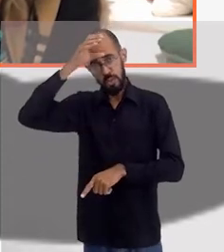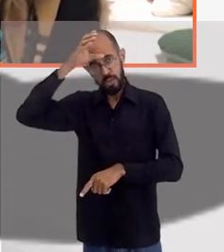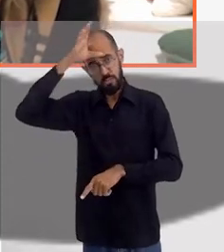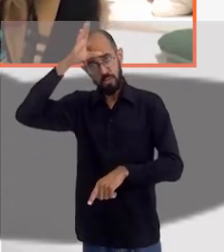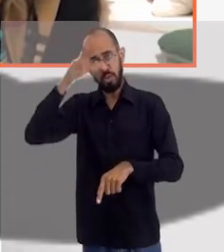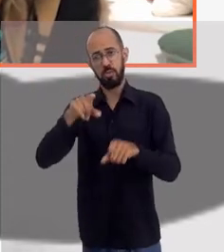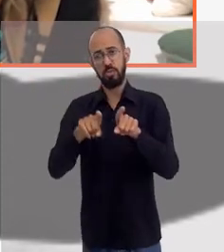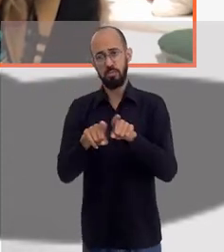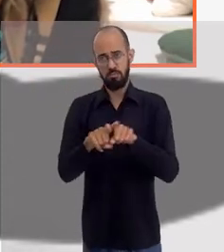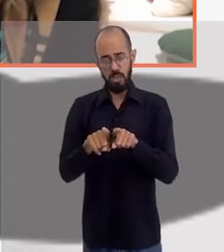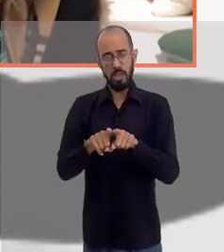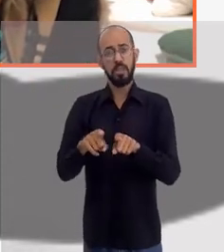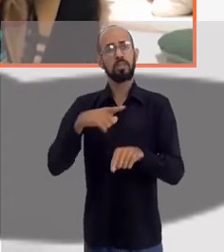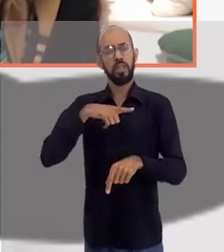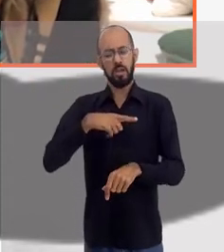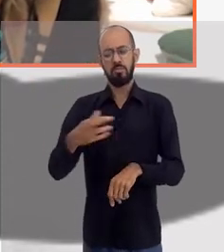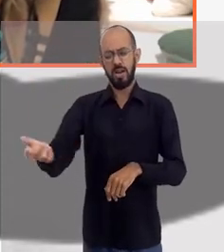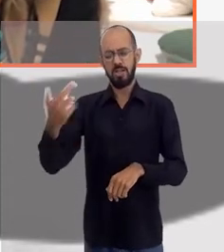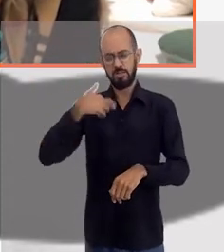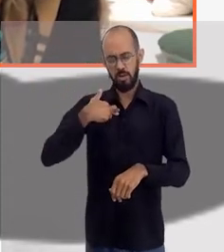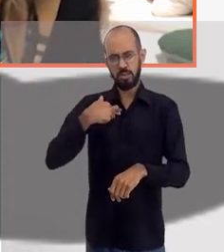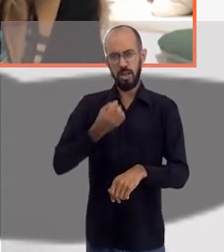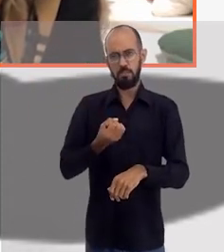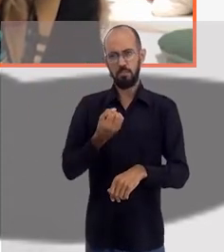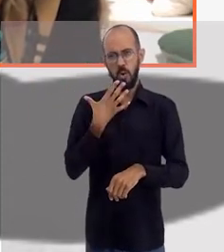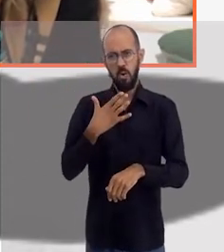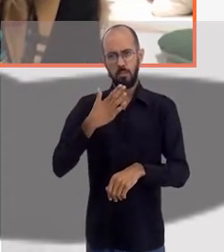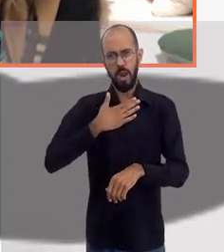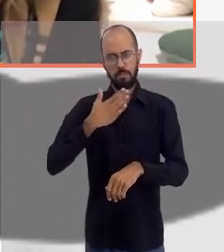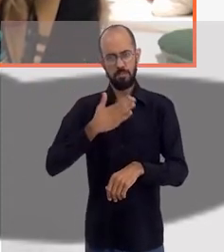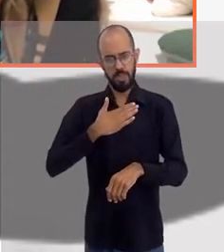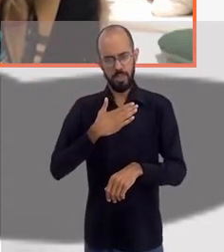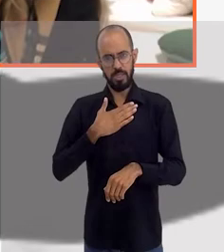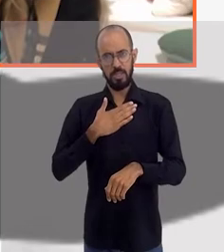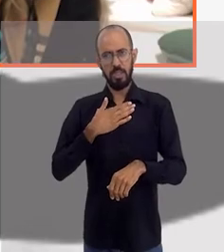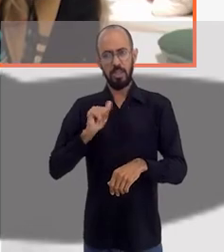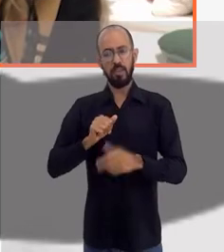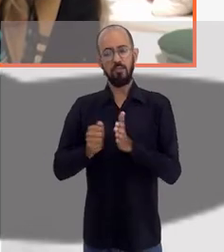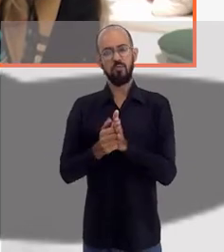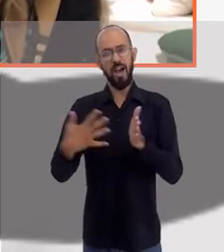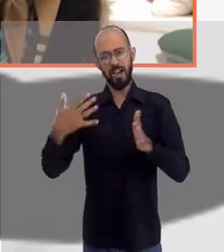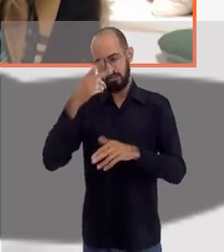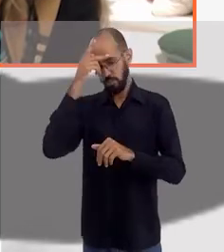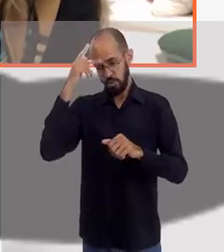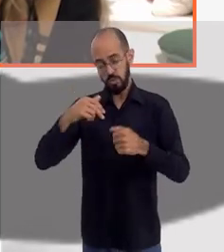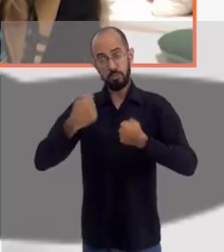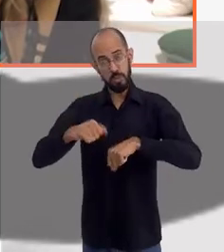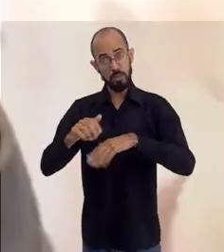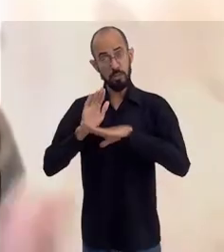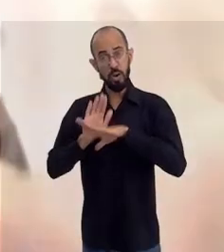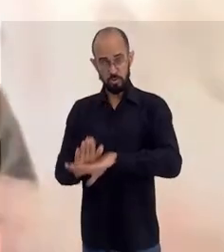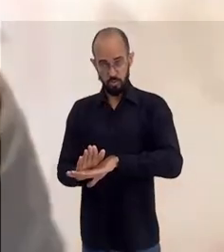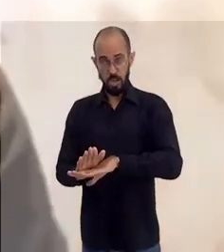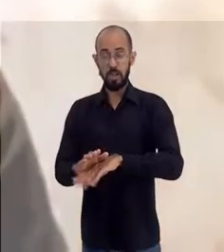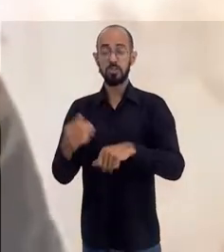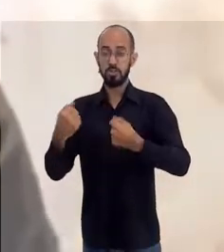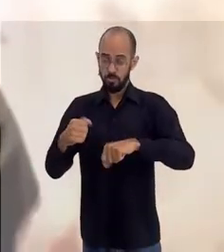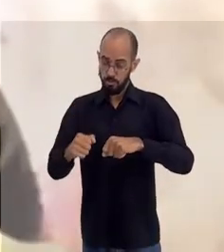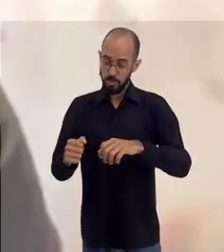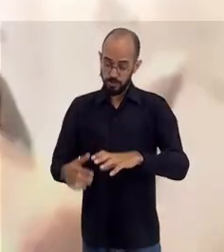tem um dbec muito forte eu preciso contribuir e muitas pessoas precisam conseguir a gente precisa